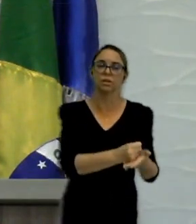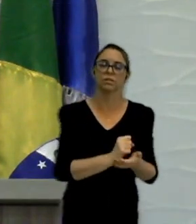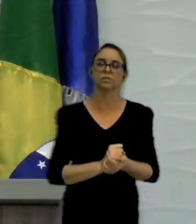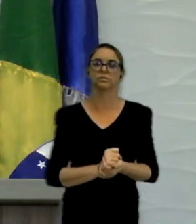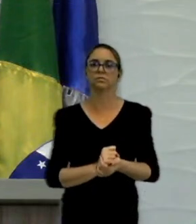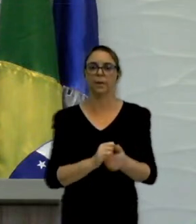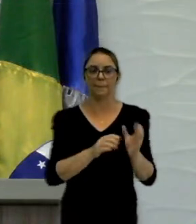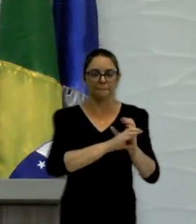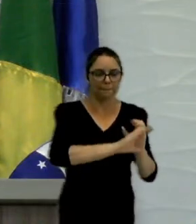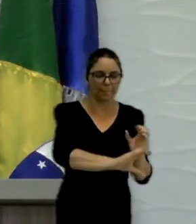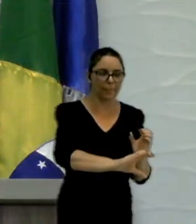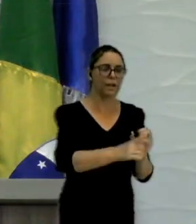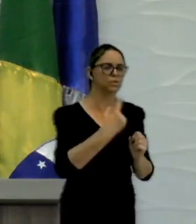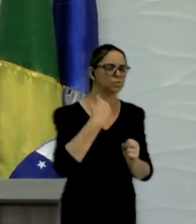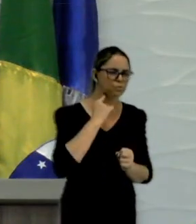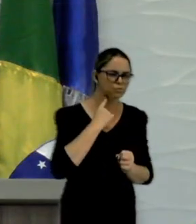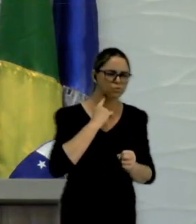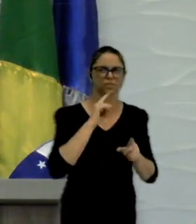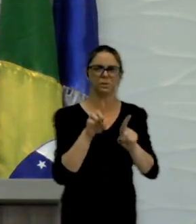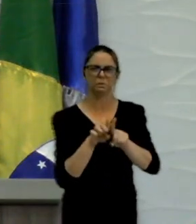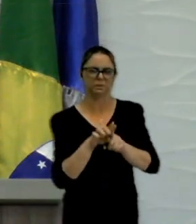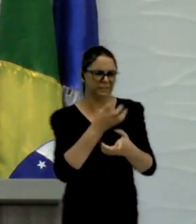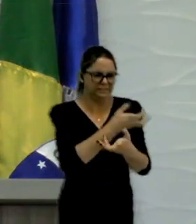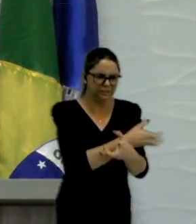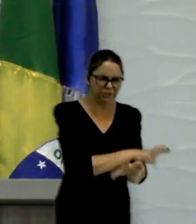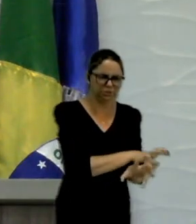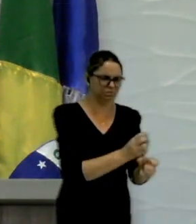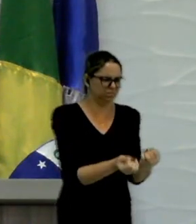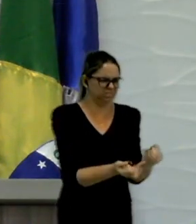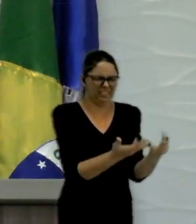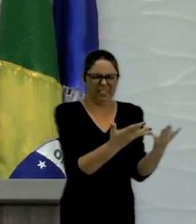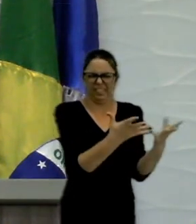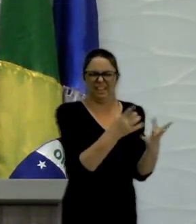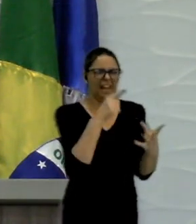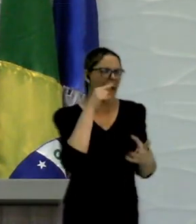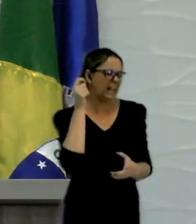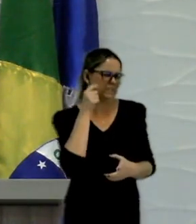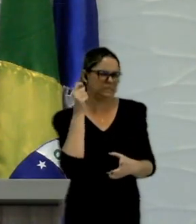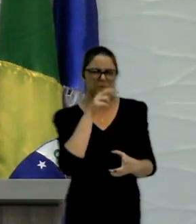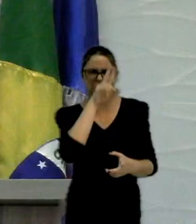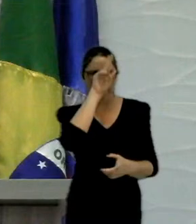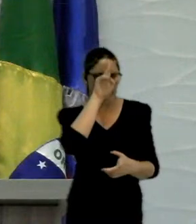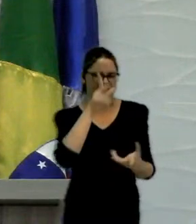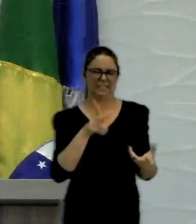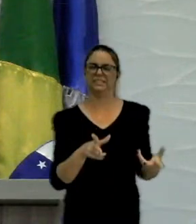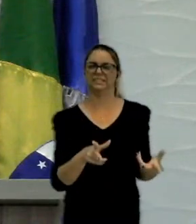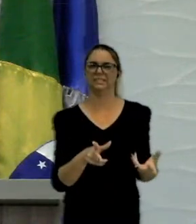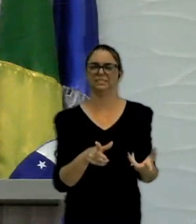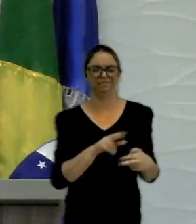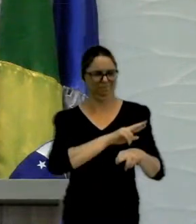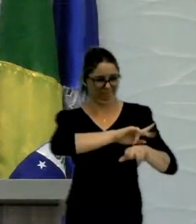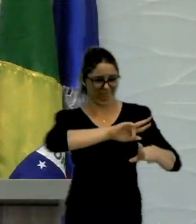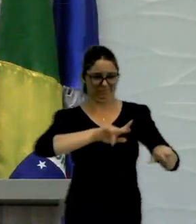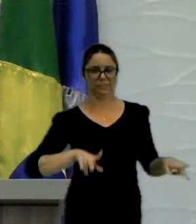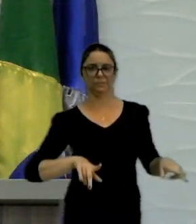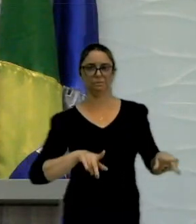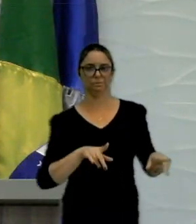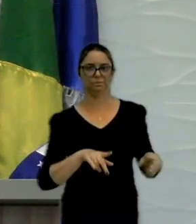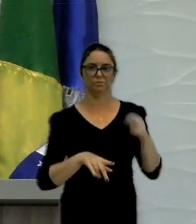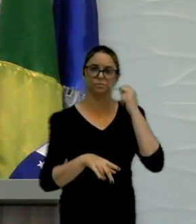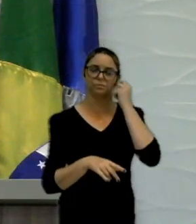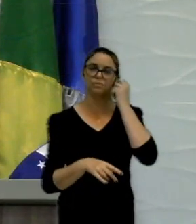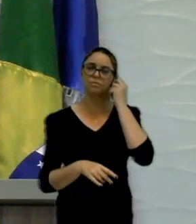céu aberto, o lixo ao Deus dará. Ratos, baratas, todo tipo de insetos.